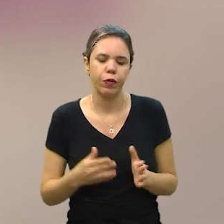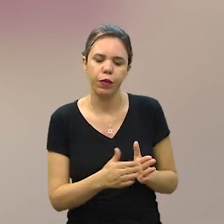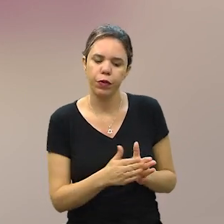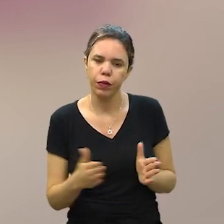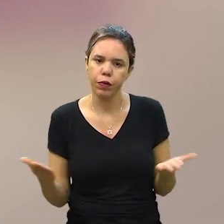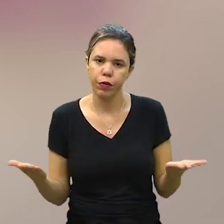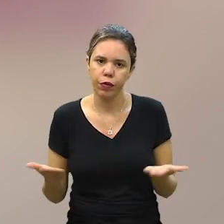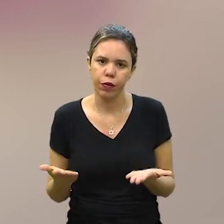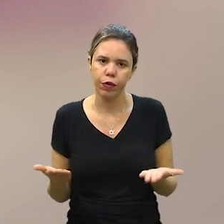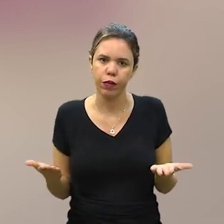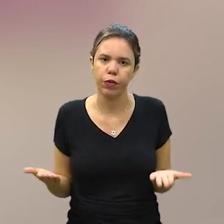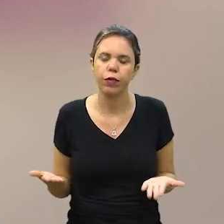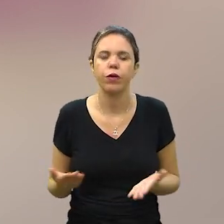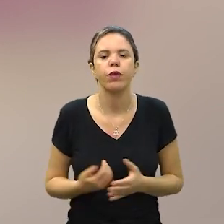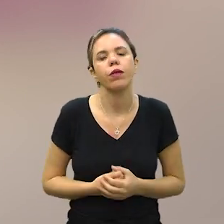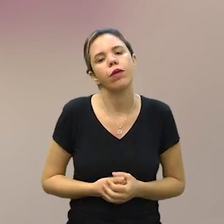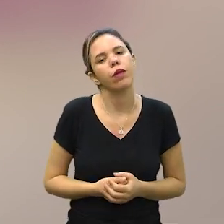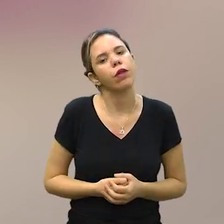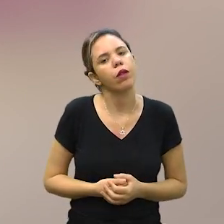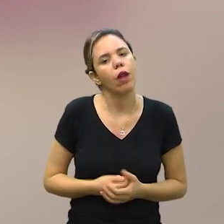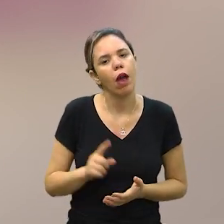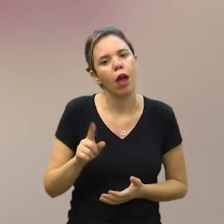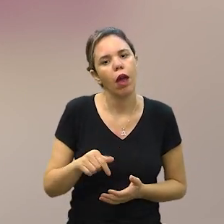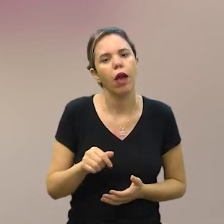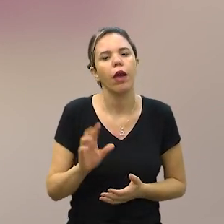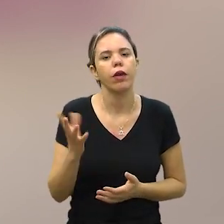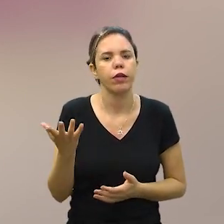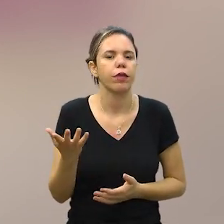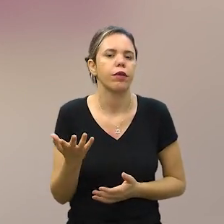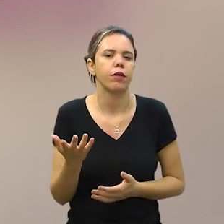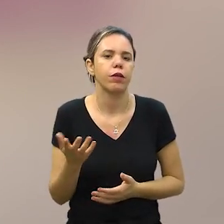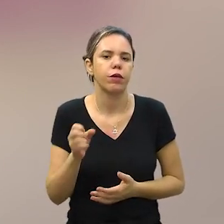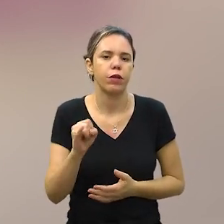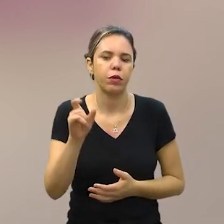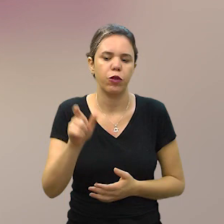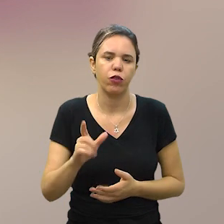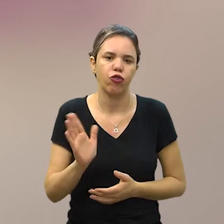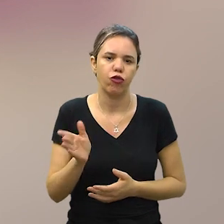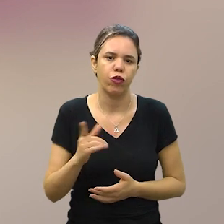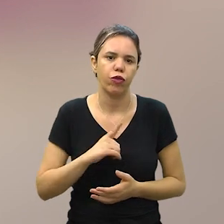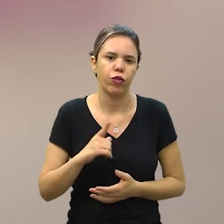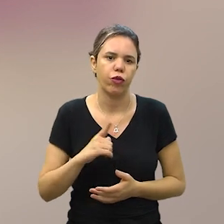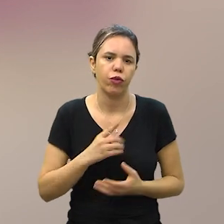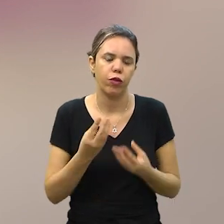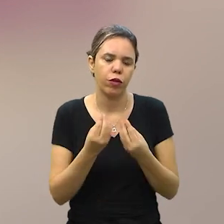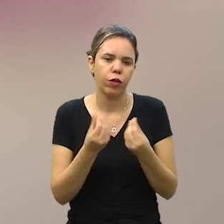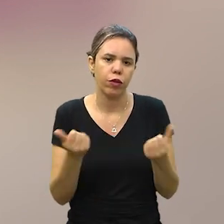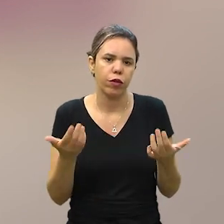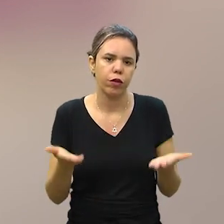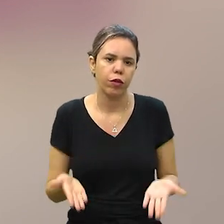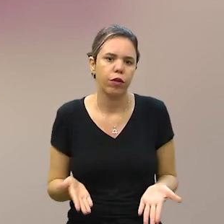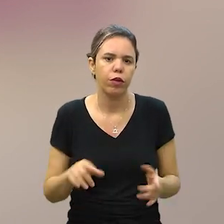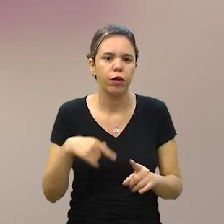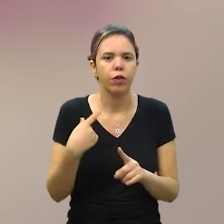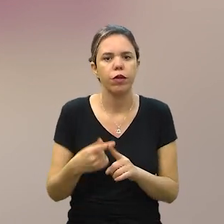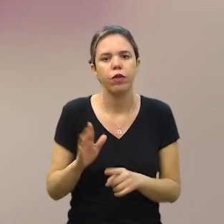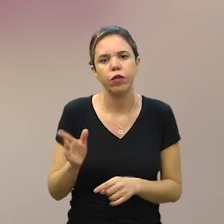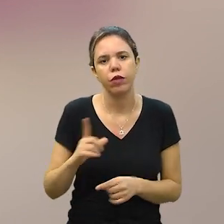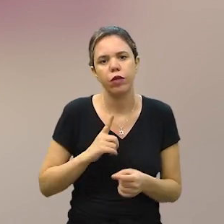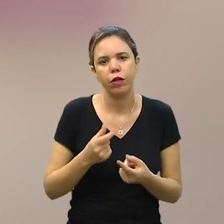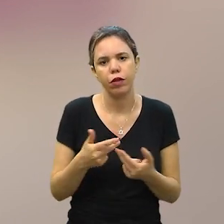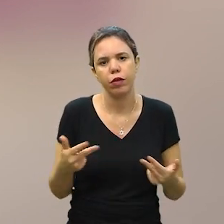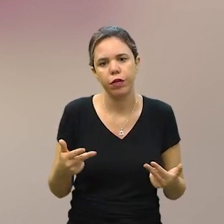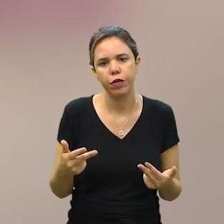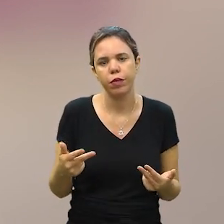estamos vivendo hoje, de certa forma, contribuem, né? E se a pessoa já tem uma sensibilidade a mais, já